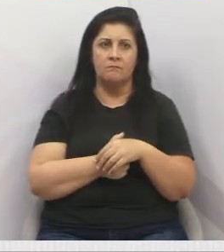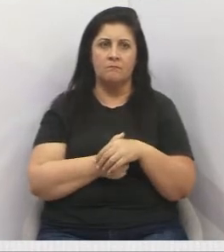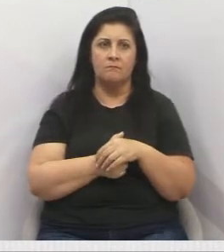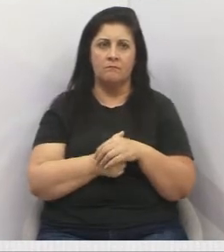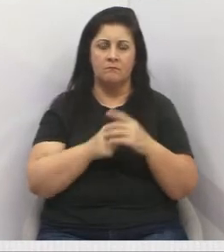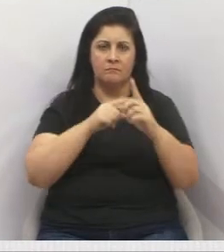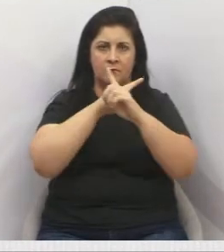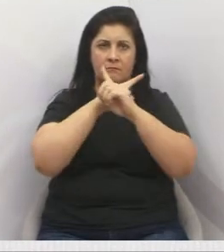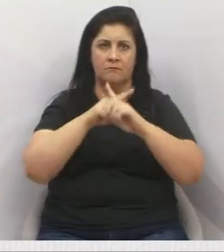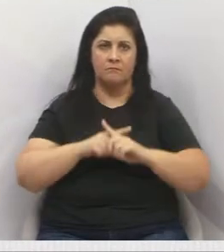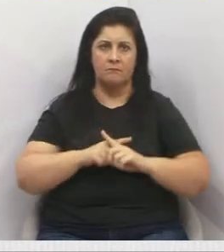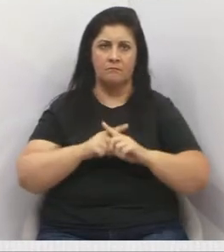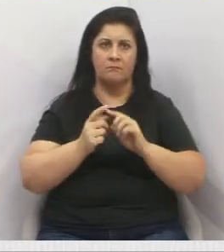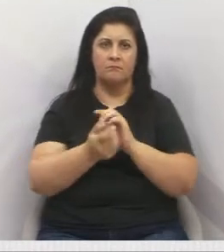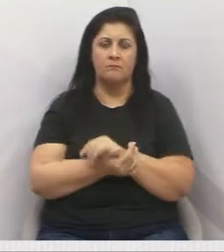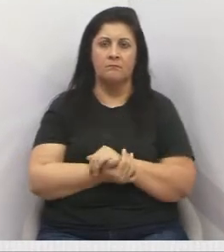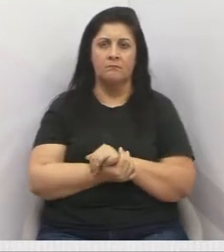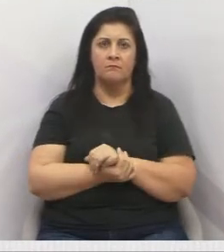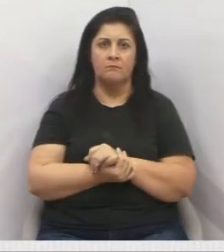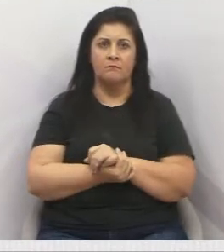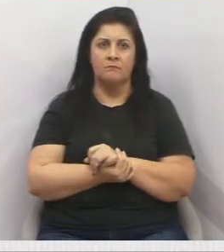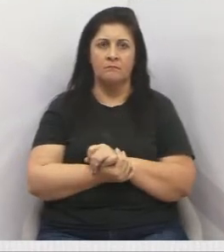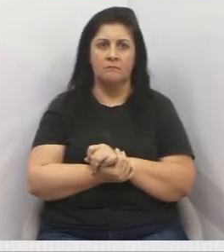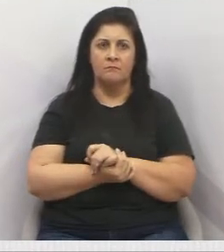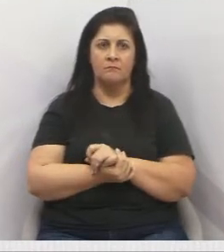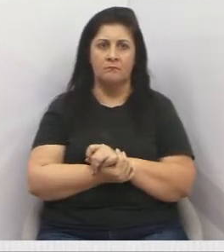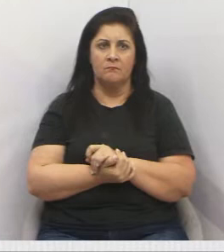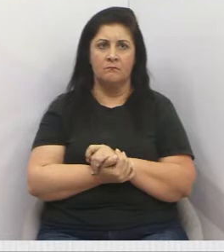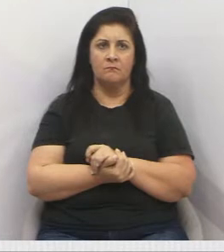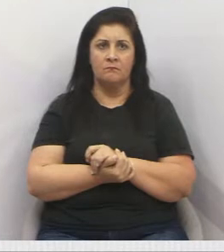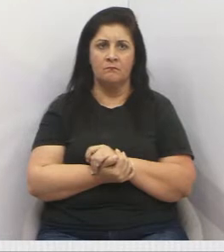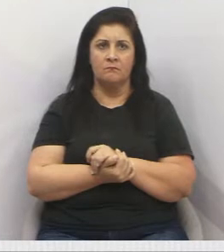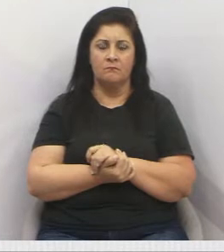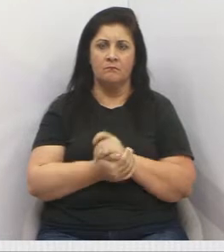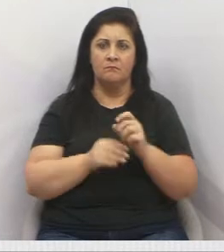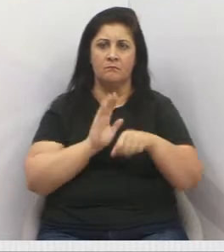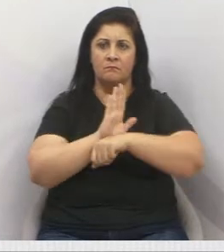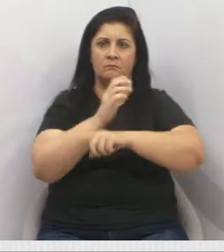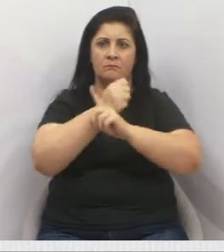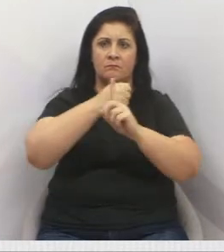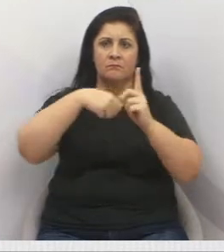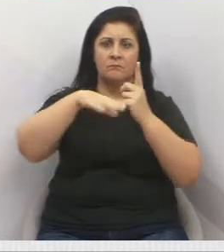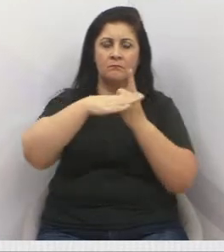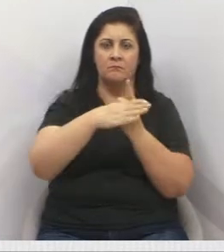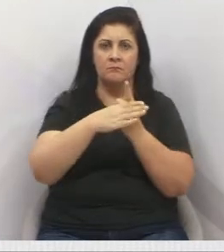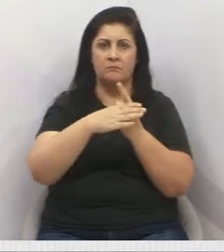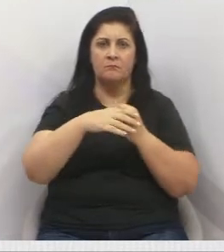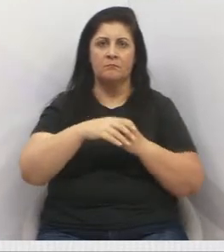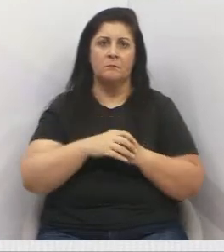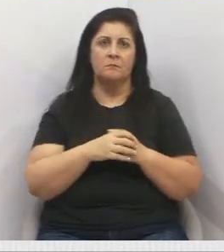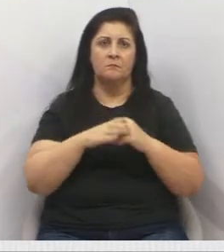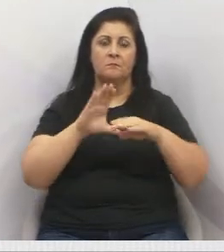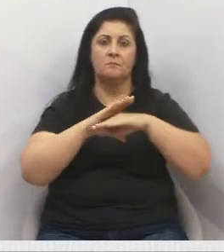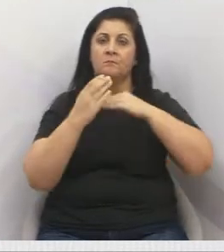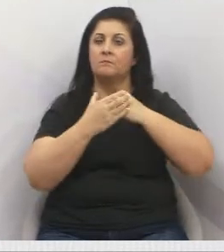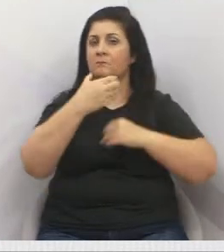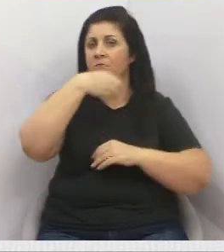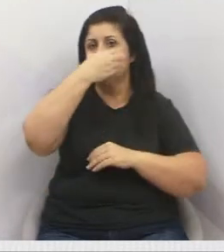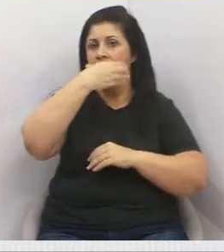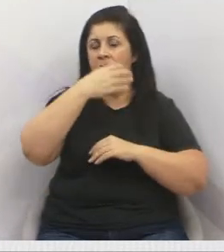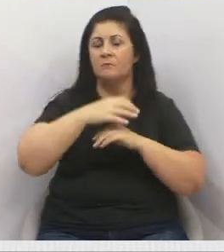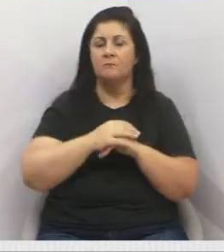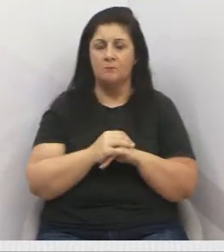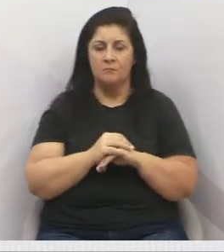Tudo bem? Hoje eu estou reforçada. Movimentos populares ou coletivos, Jardim Paraíso e Jardim